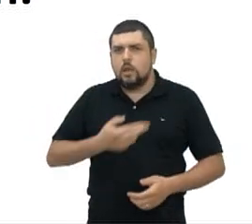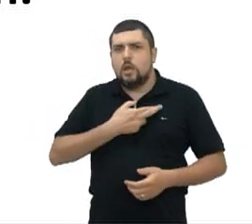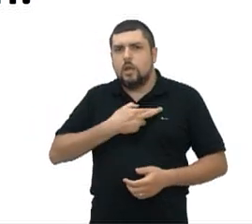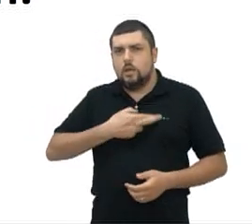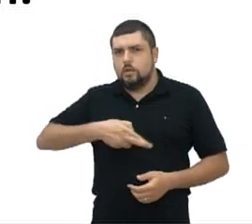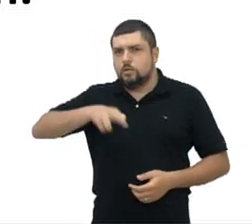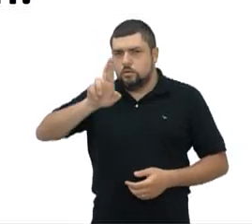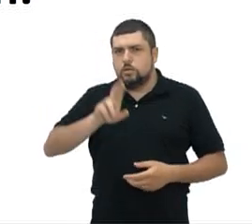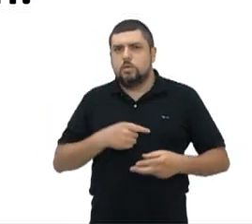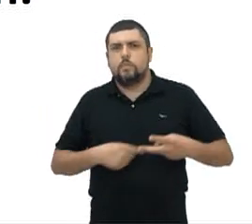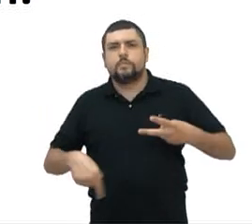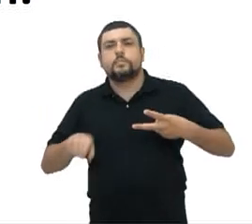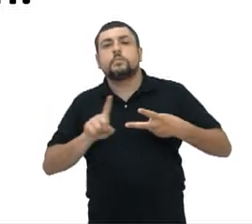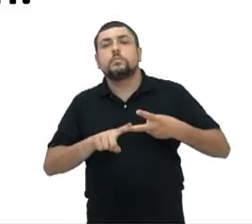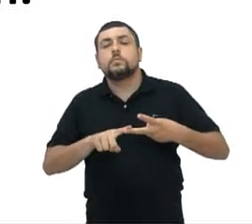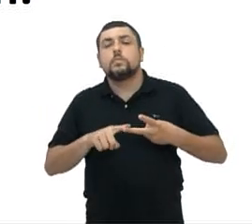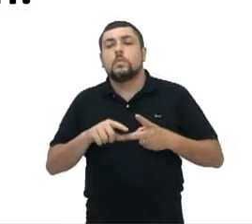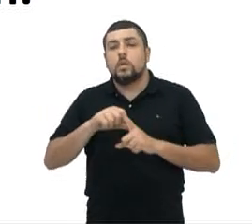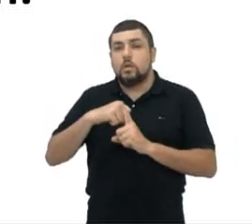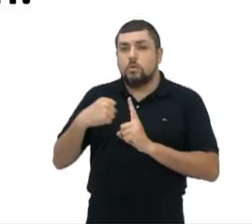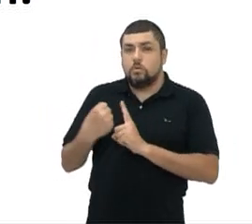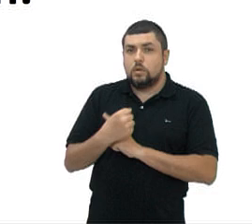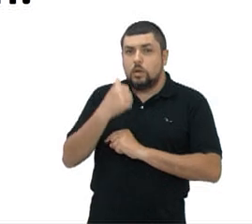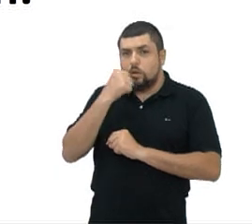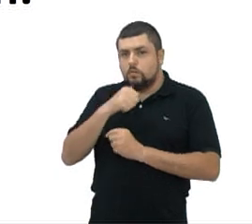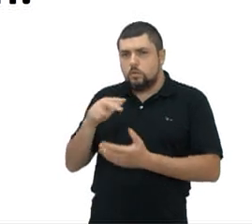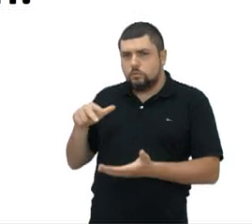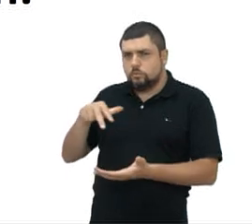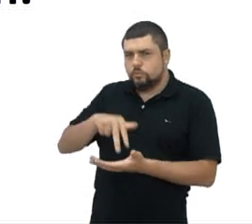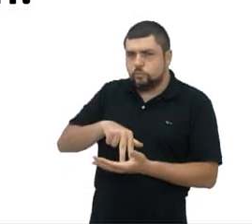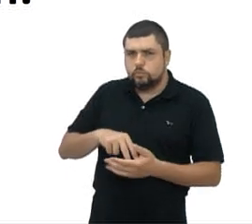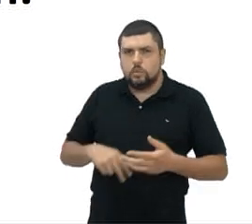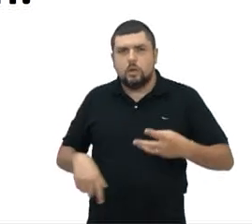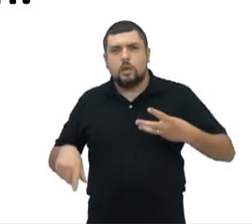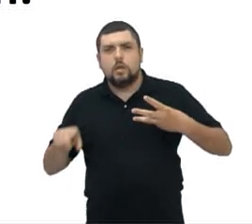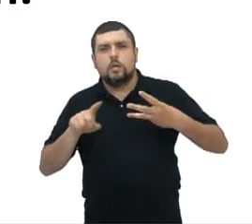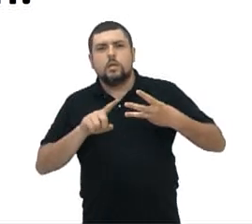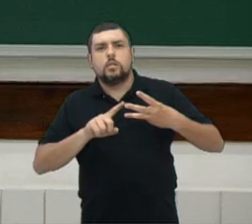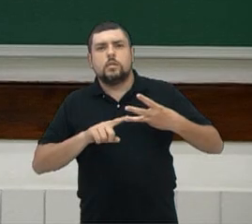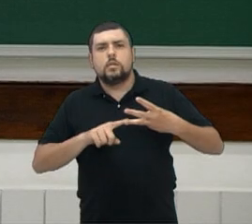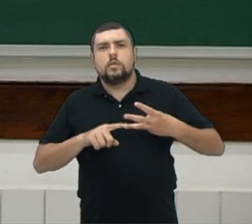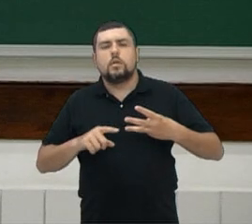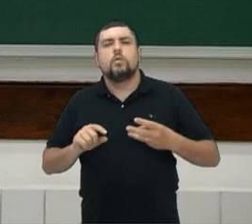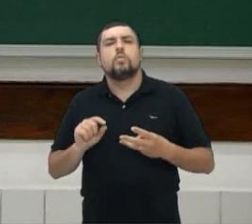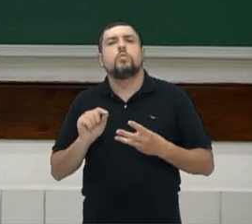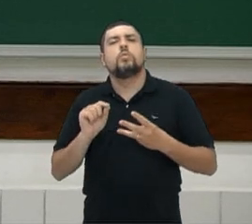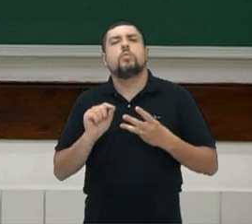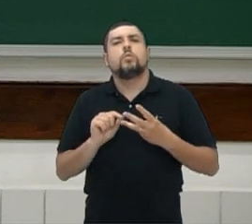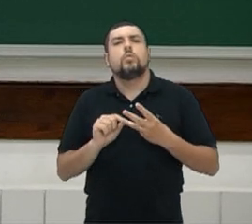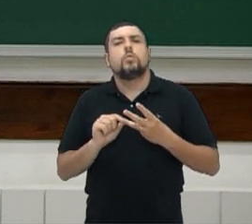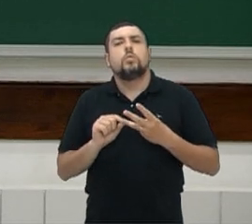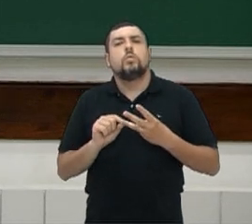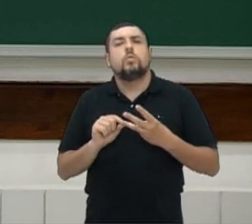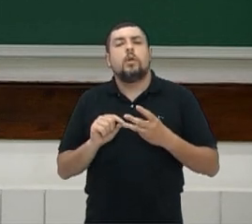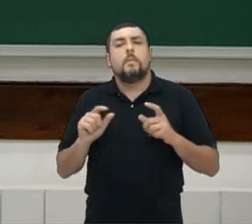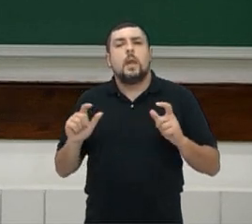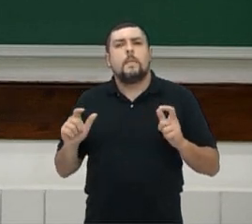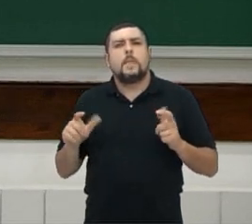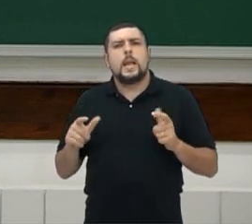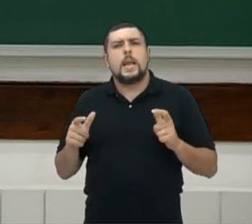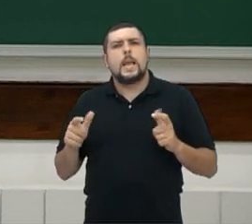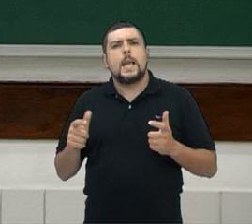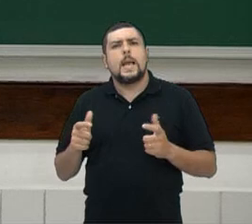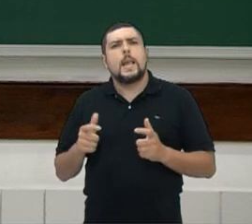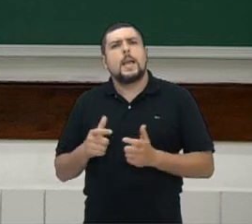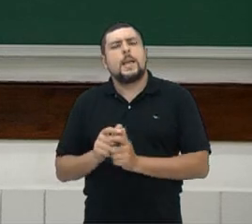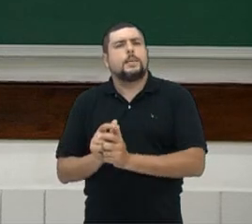da mulher feminino na sociedade cochita, e eu termino ali, poxa vida, essa civilização que fim levou, como diz, fazer o quadro que fim